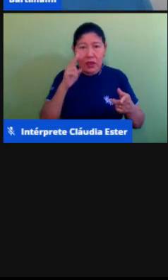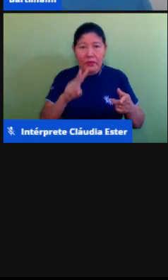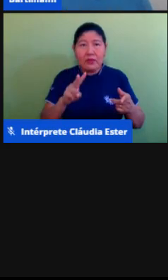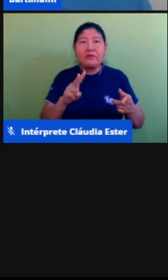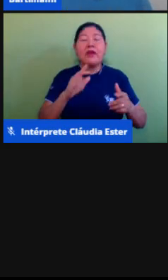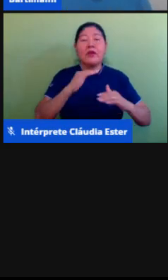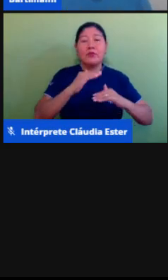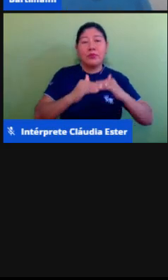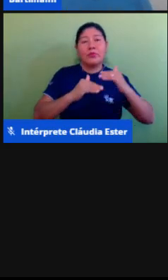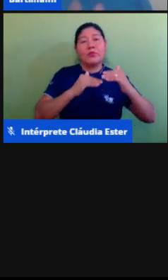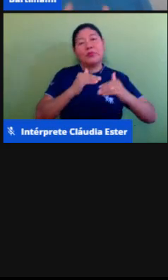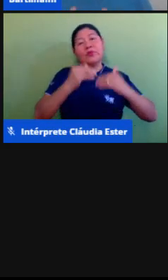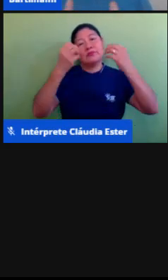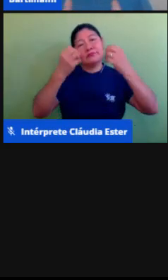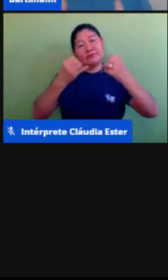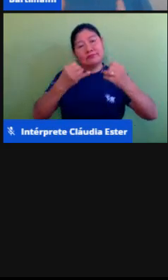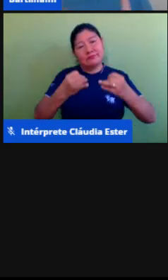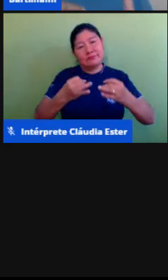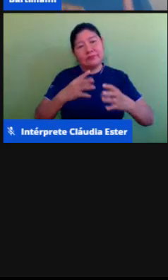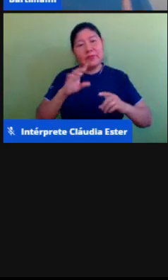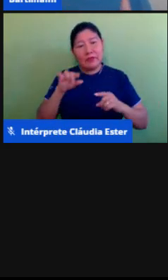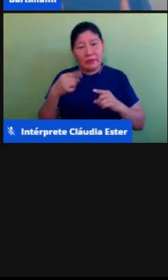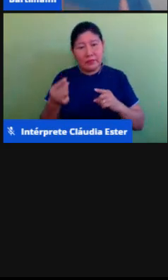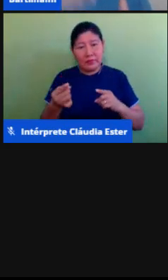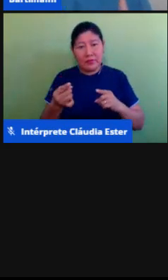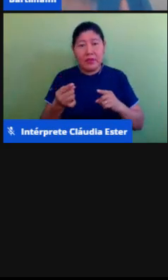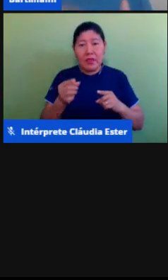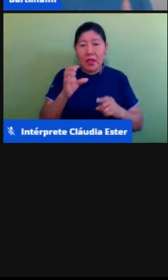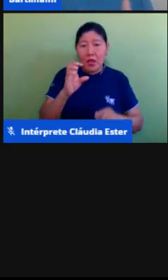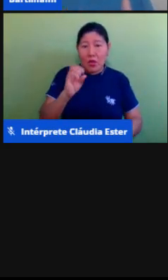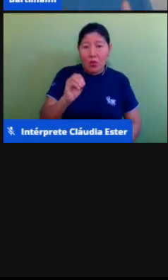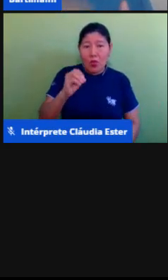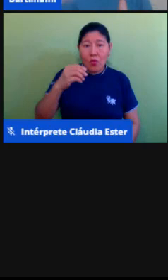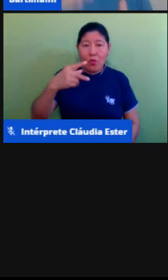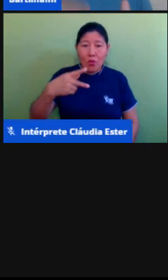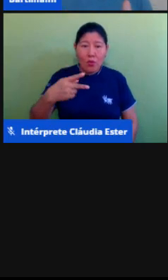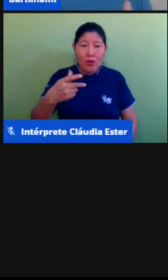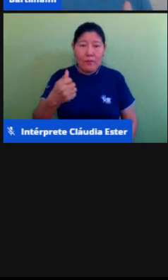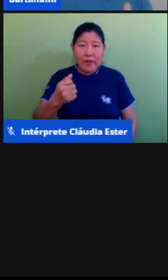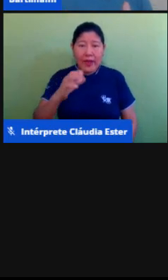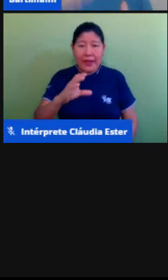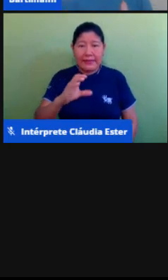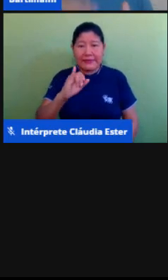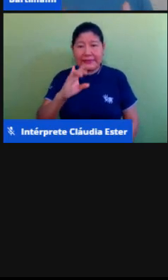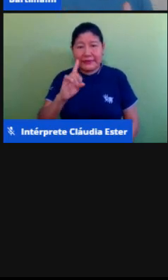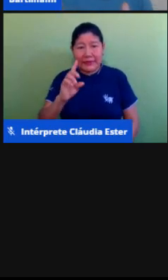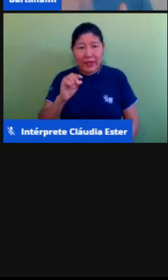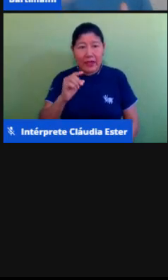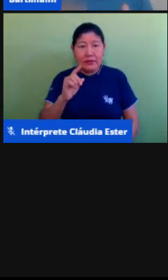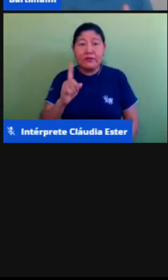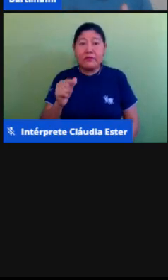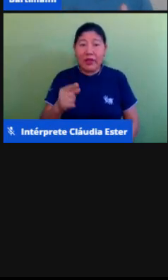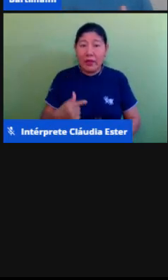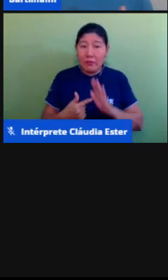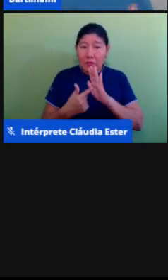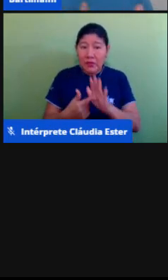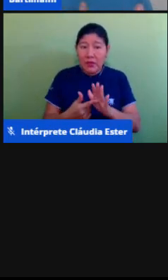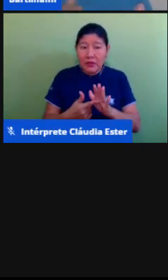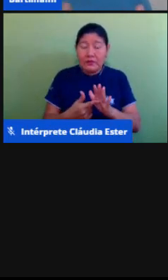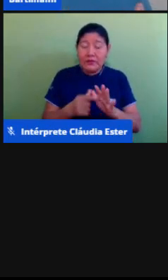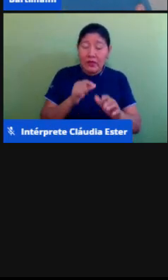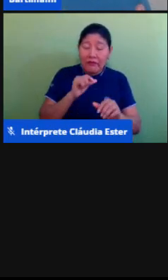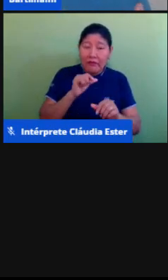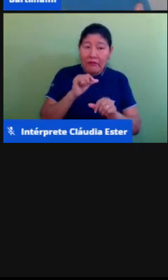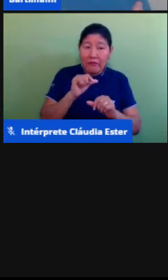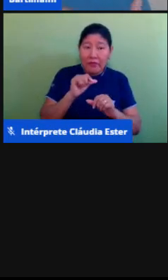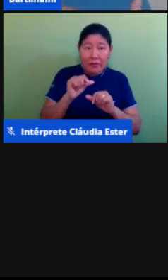em que eu continuar a fala aqui. Então, a opacidade, ela vai permitir que você altere a intensidade da cor. Você não